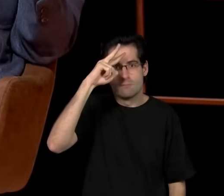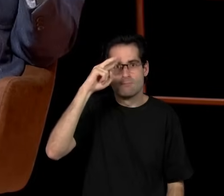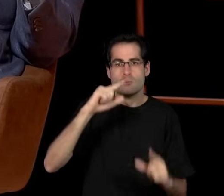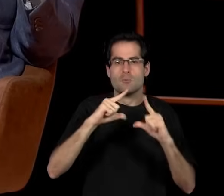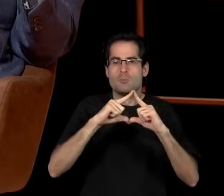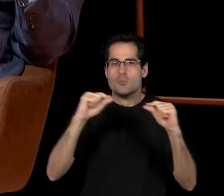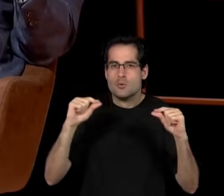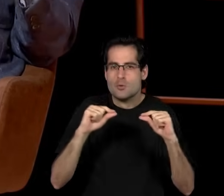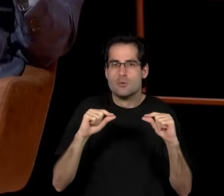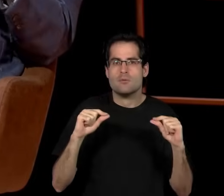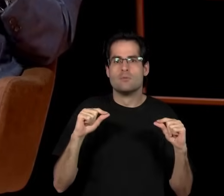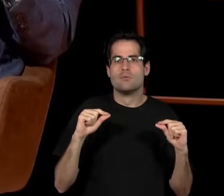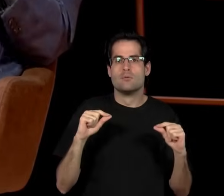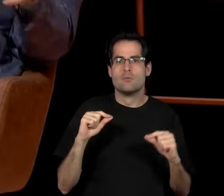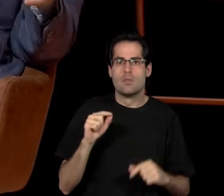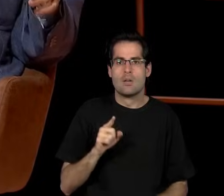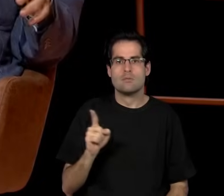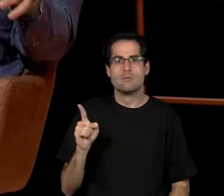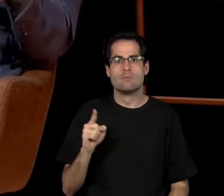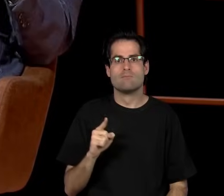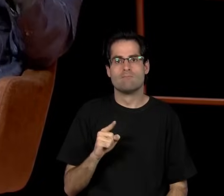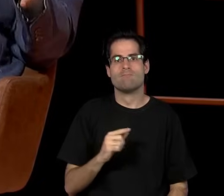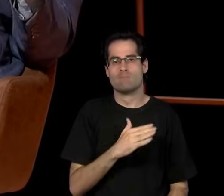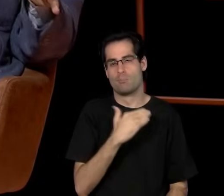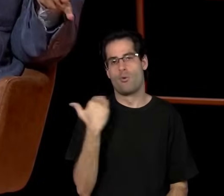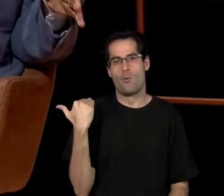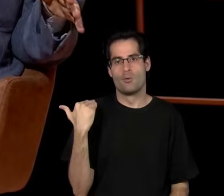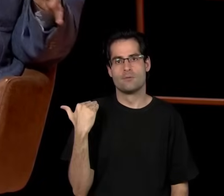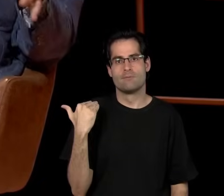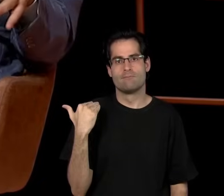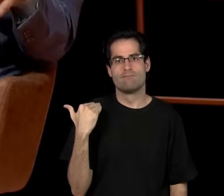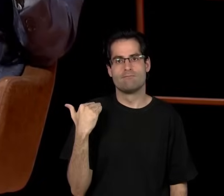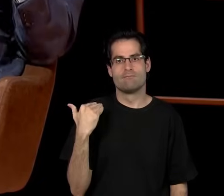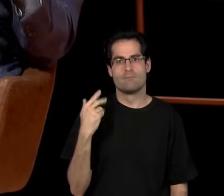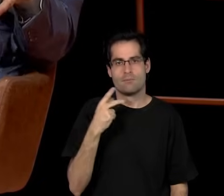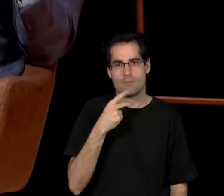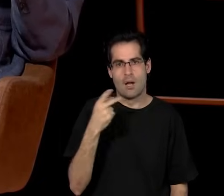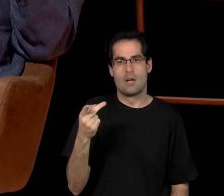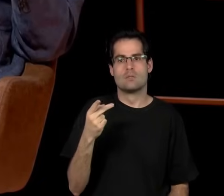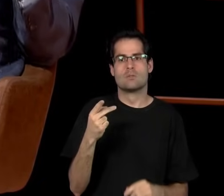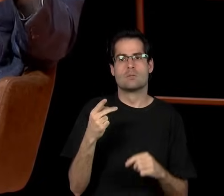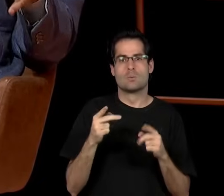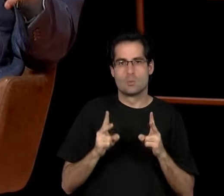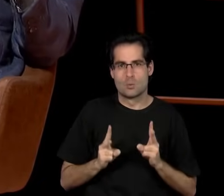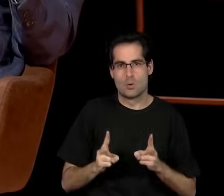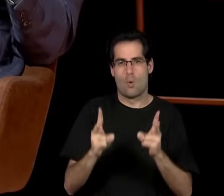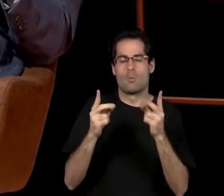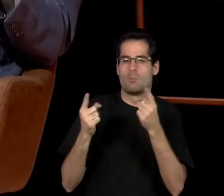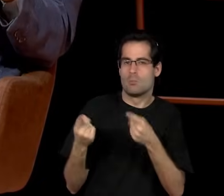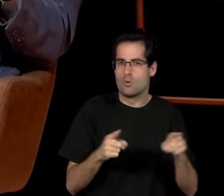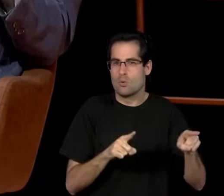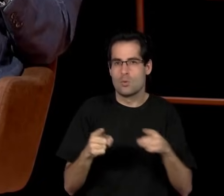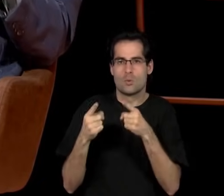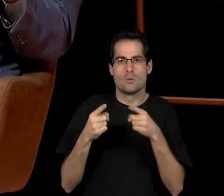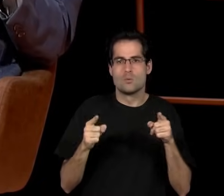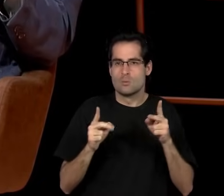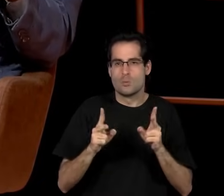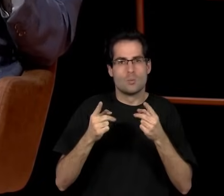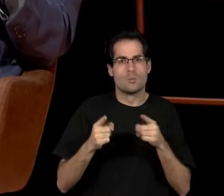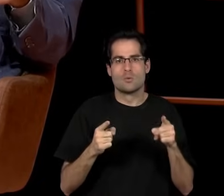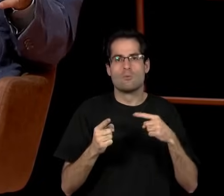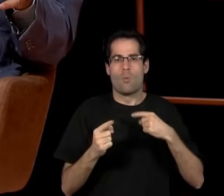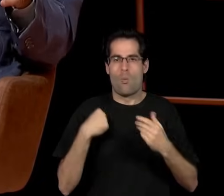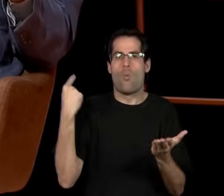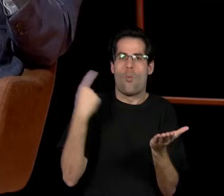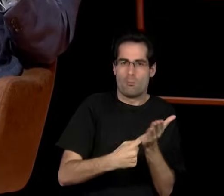repente, aí tinha um pedido dele, não deixa minha música morrer. E eu, como fiz todos os shows, tenho um compromisso de manter a música